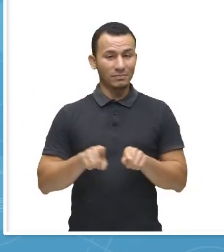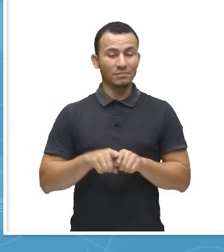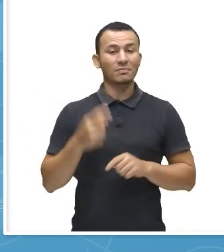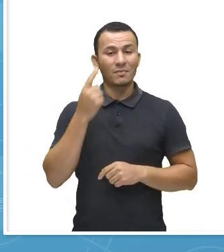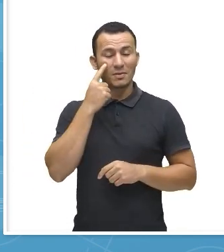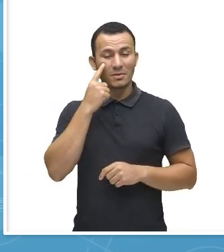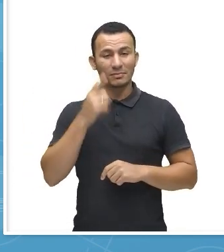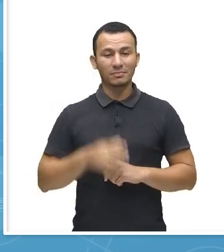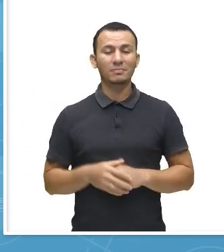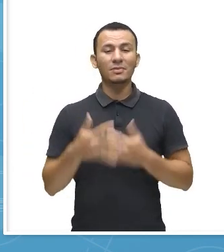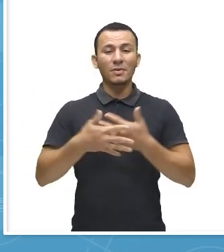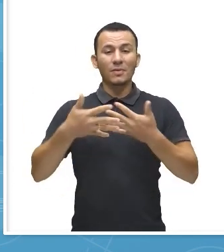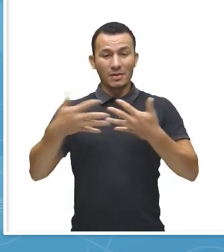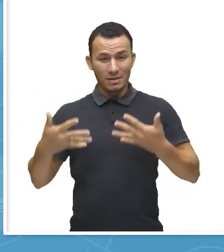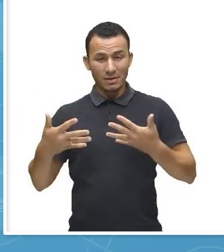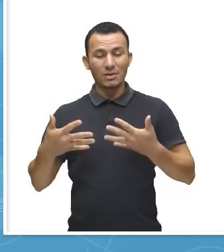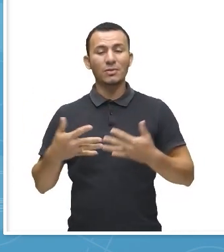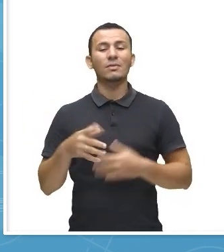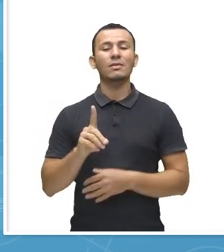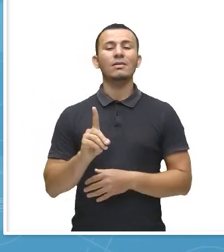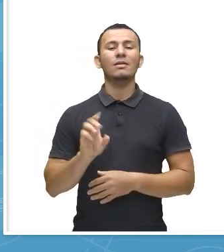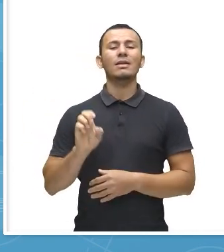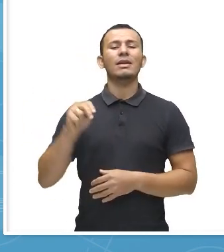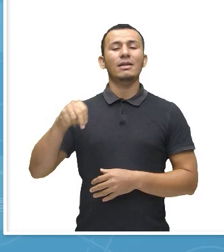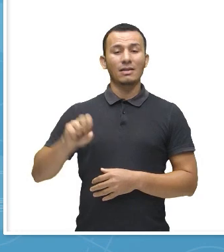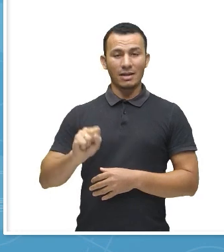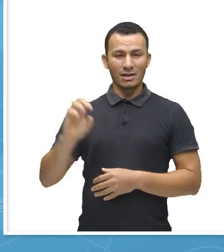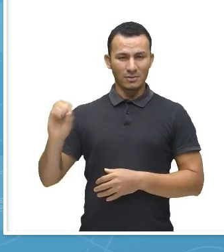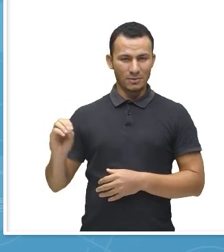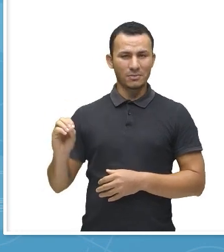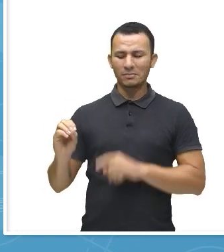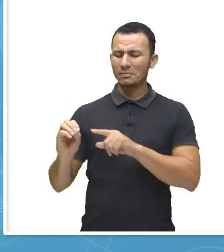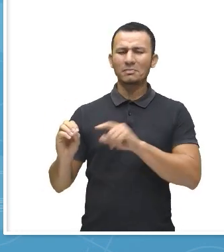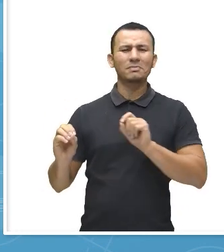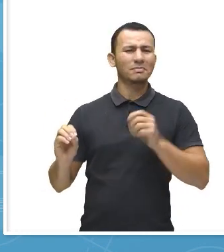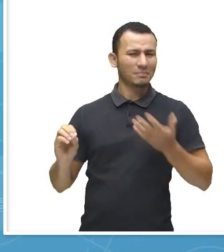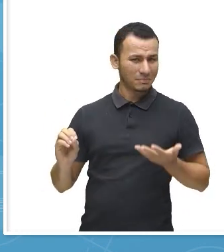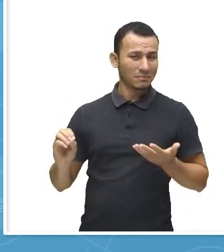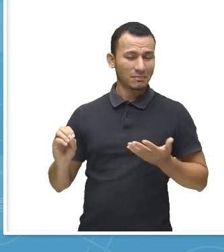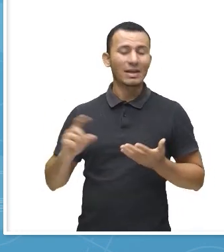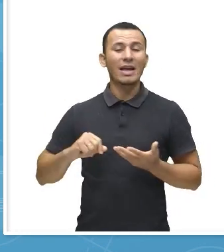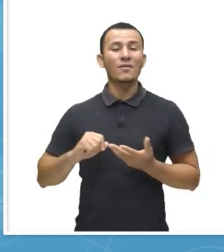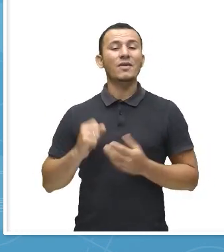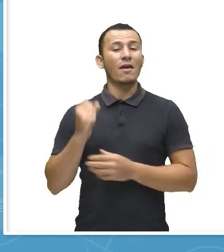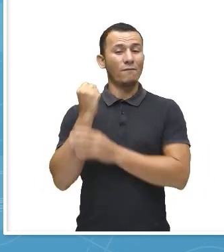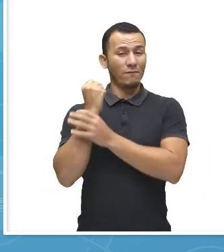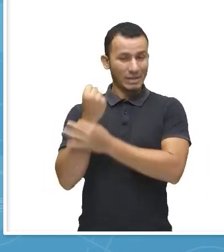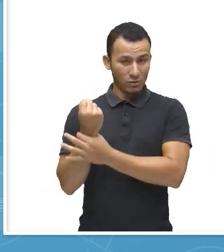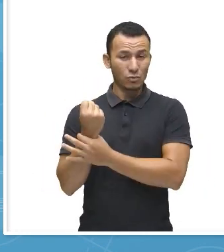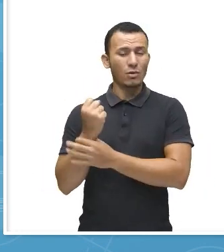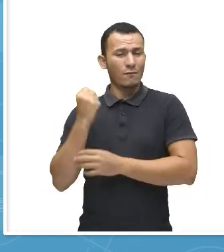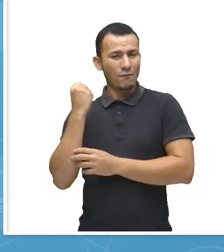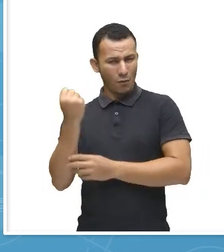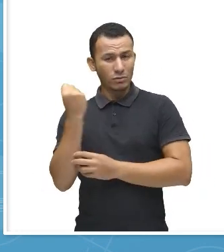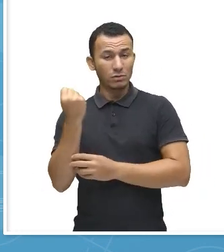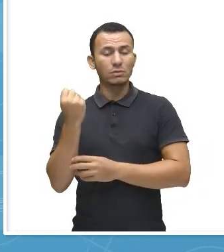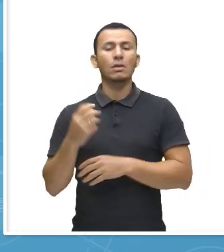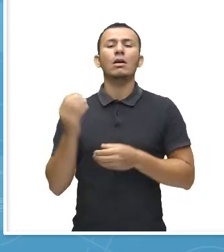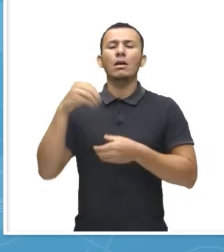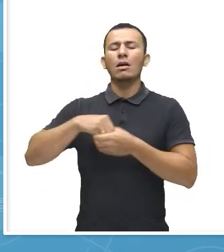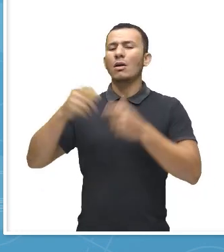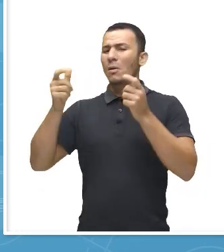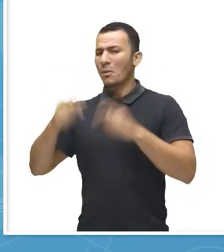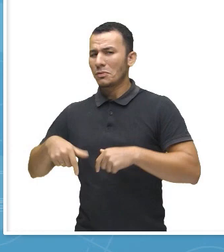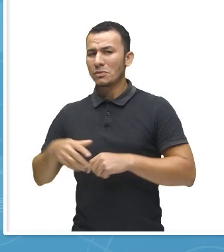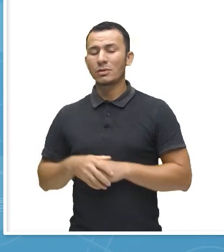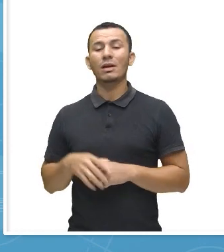tecido conjuntivo denso. E esse tecido ele é formado para ser mais resistente. E ele vai ser encontrado